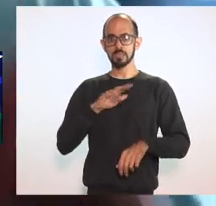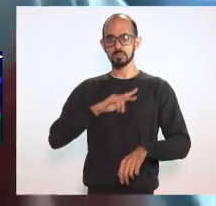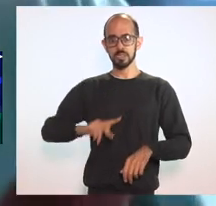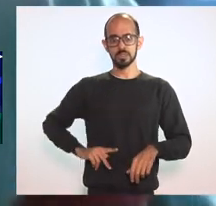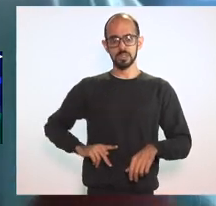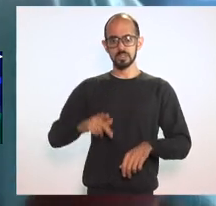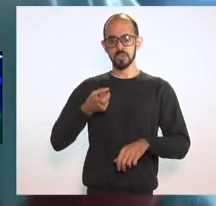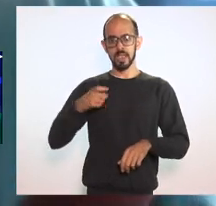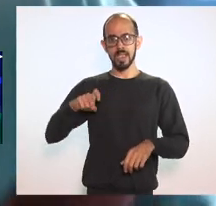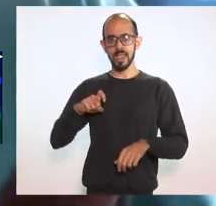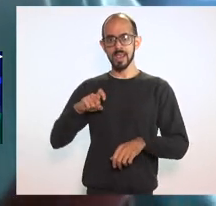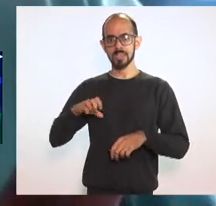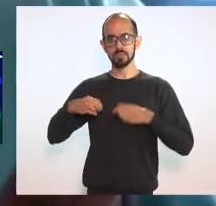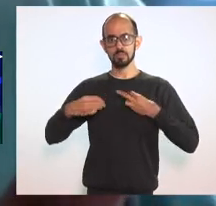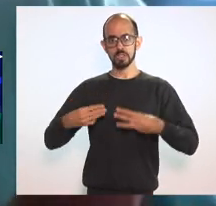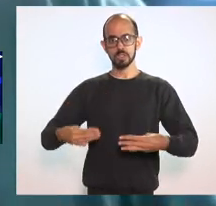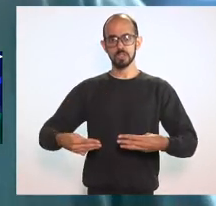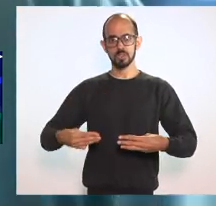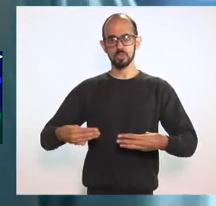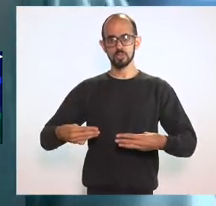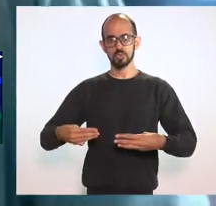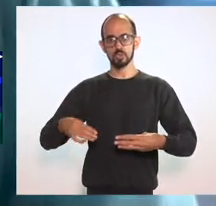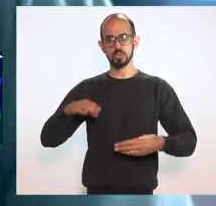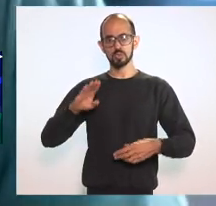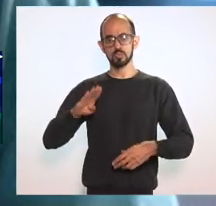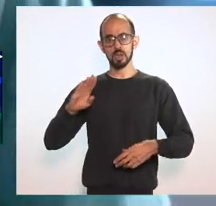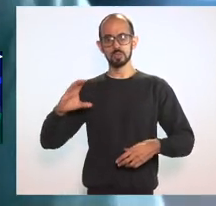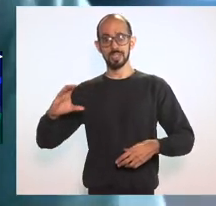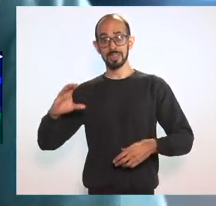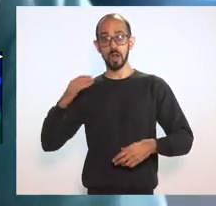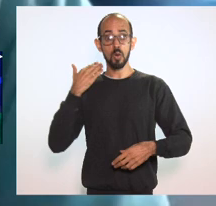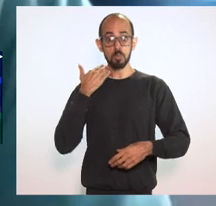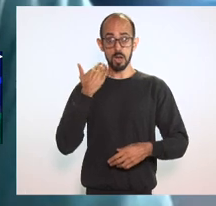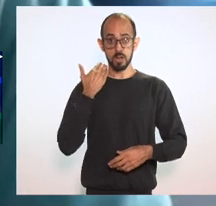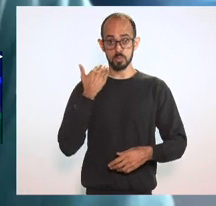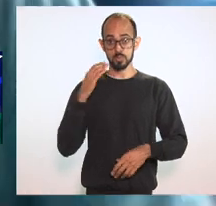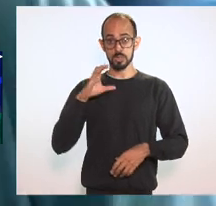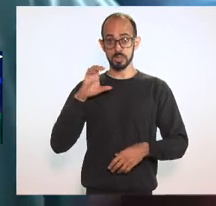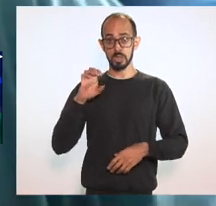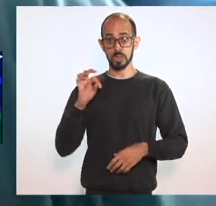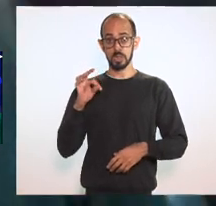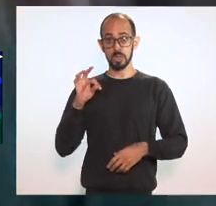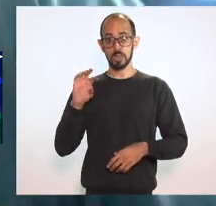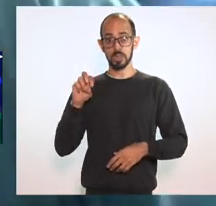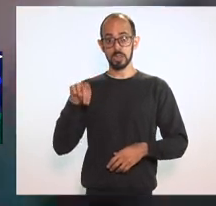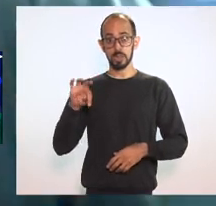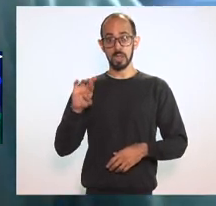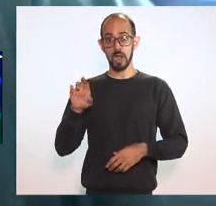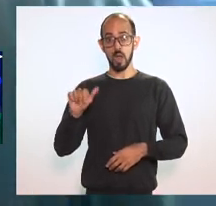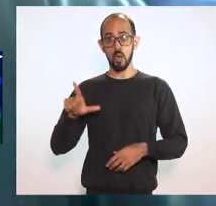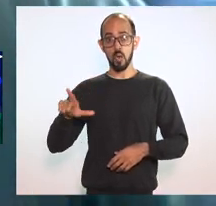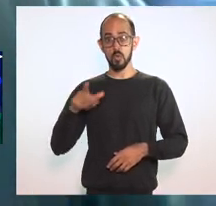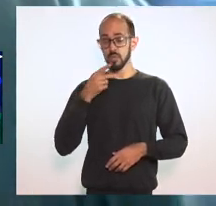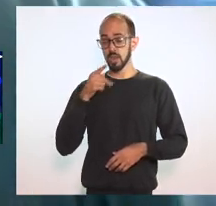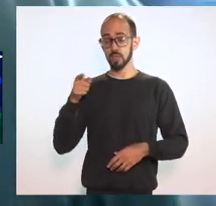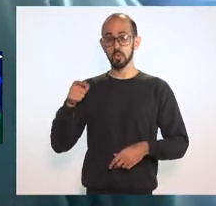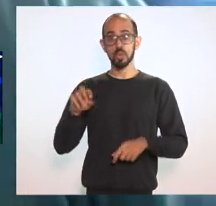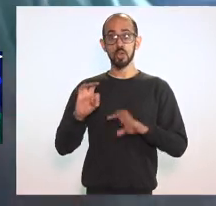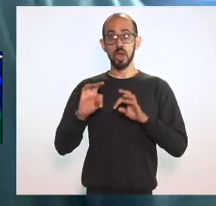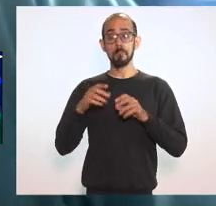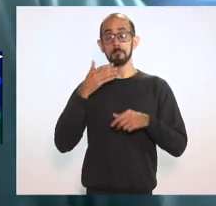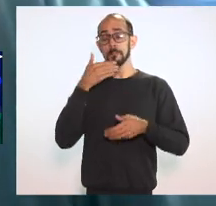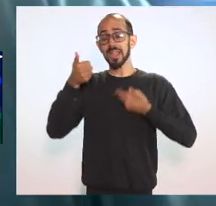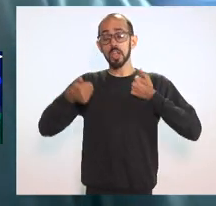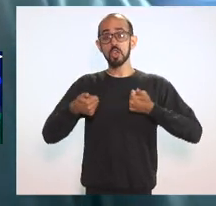reconquista de difícil seguinte é igual maneira defender emprego economia e agora fortemente com